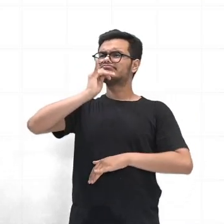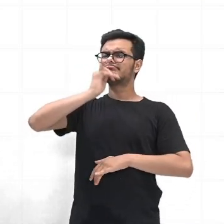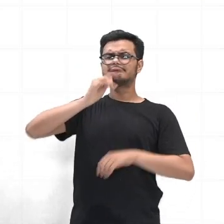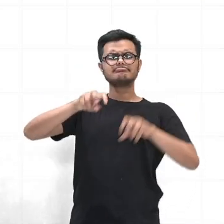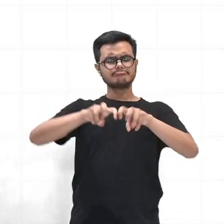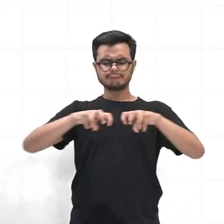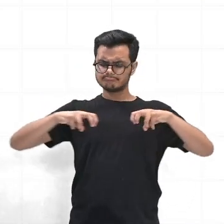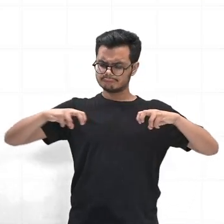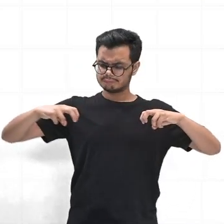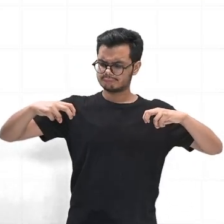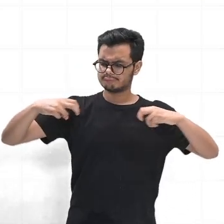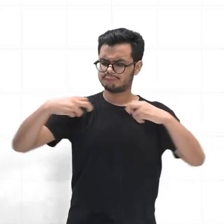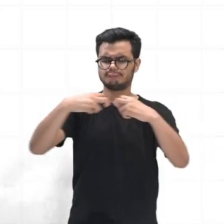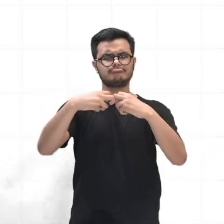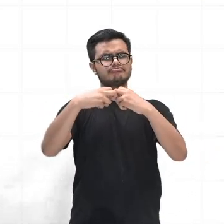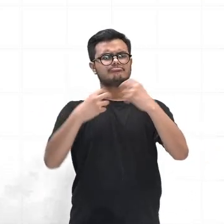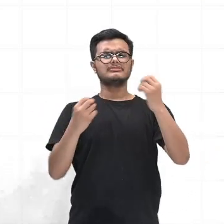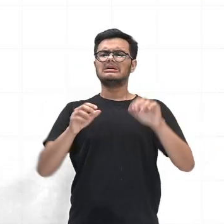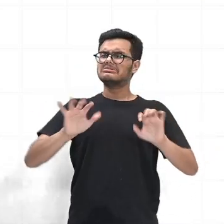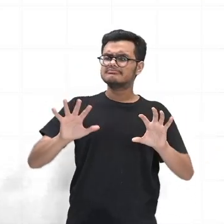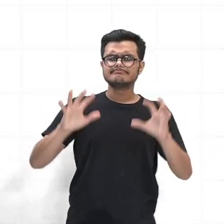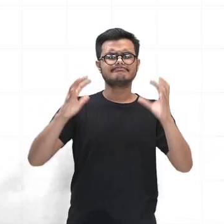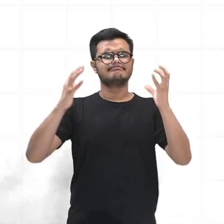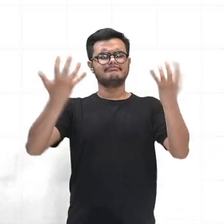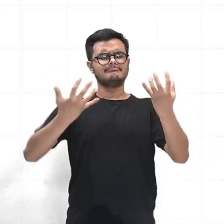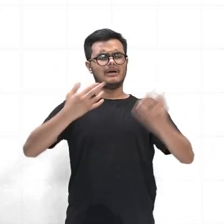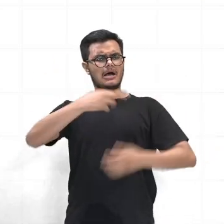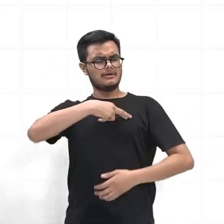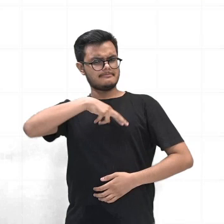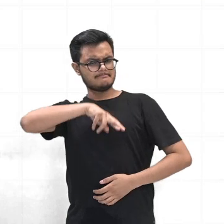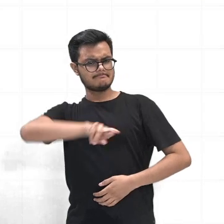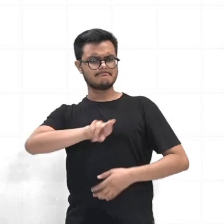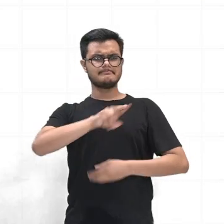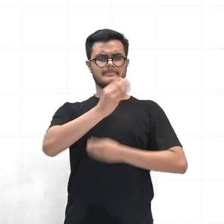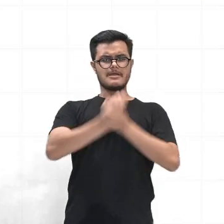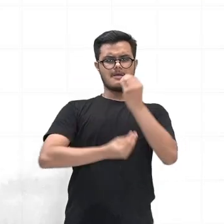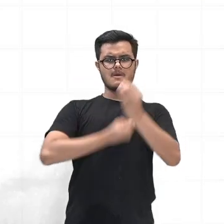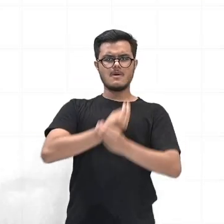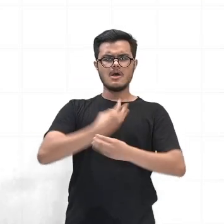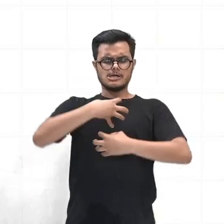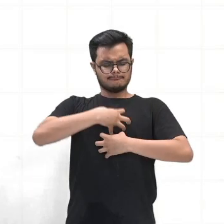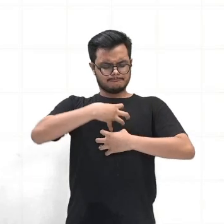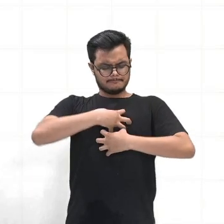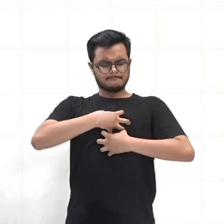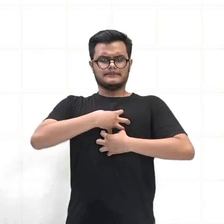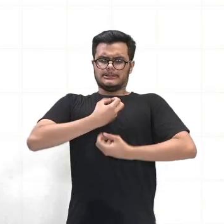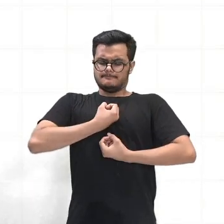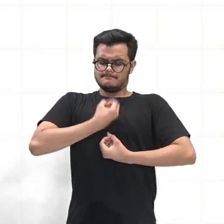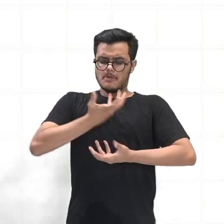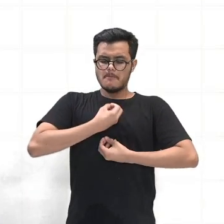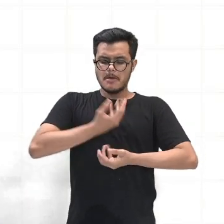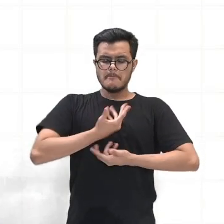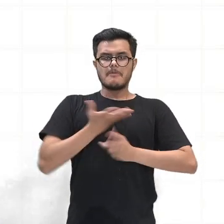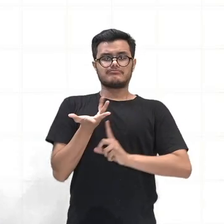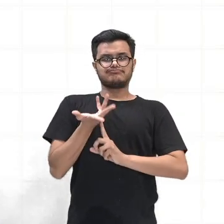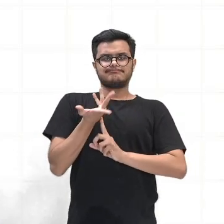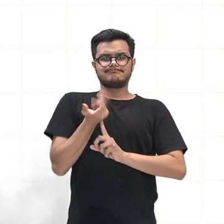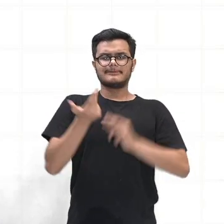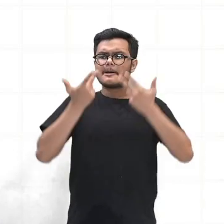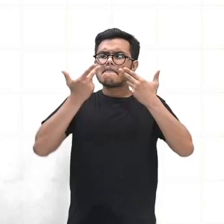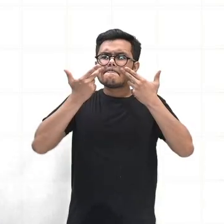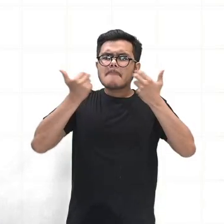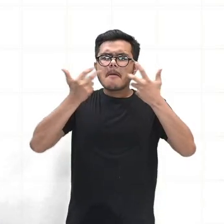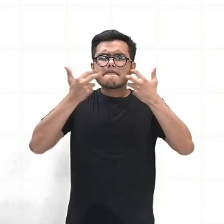variam amplamente, desde rituais religiosos até as formas distintas de expressão artística. Então a gente vai ver aí que